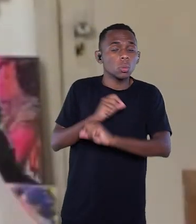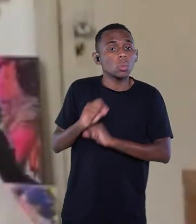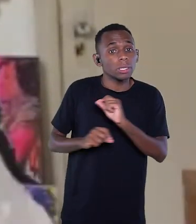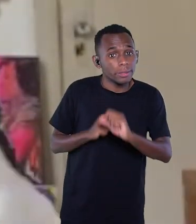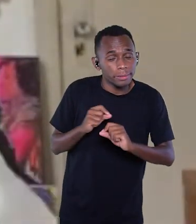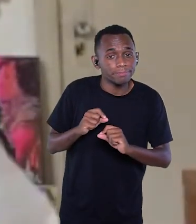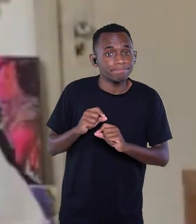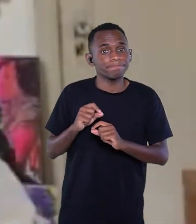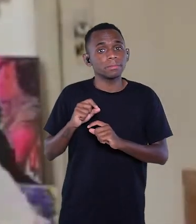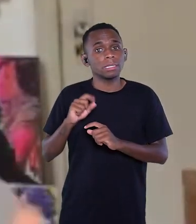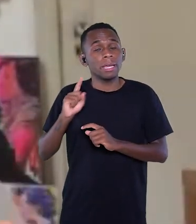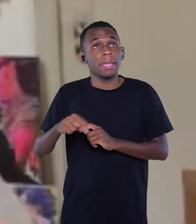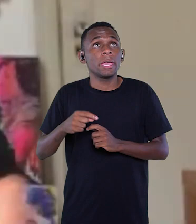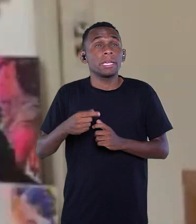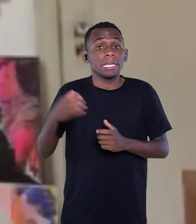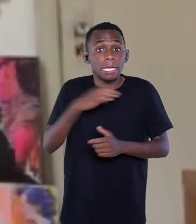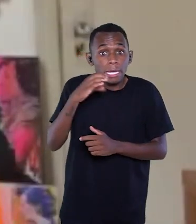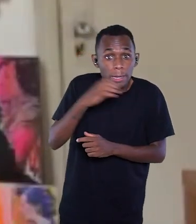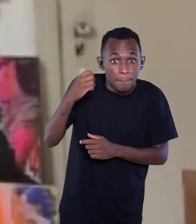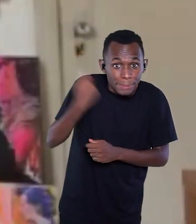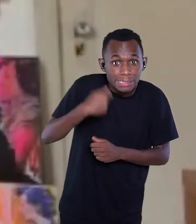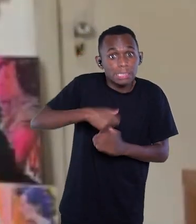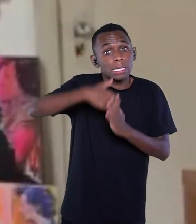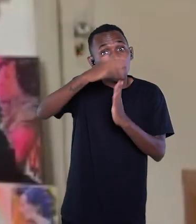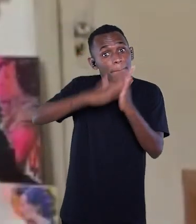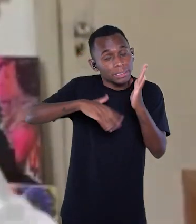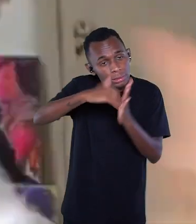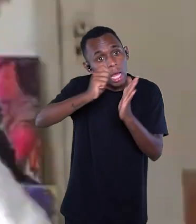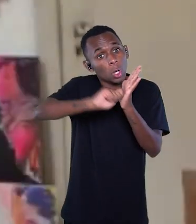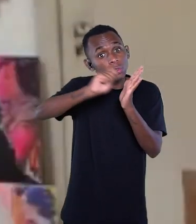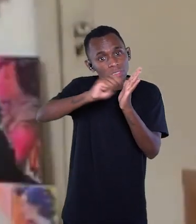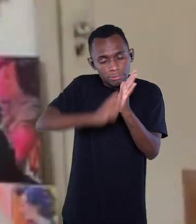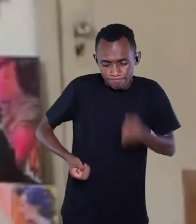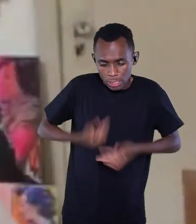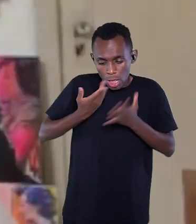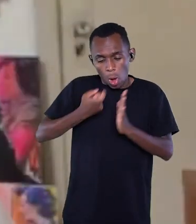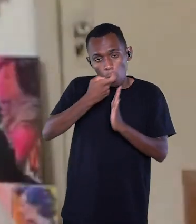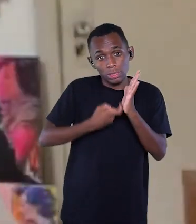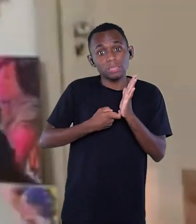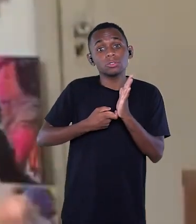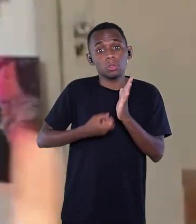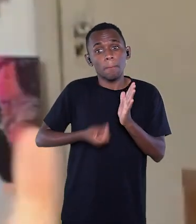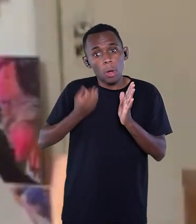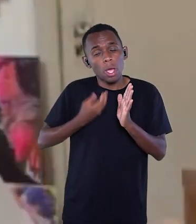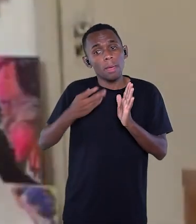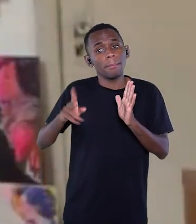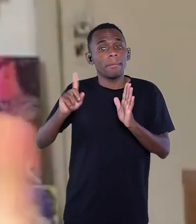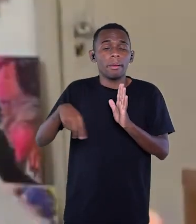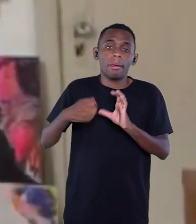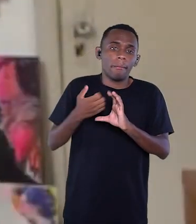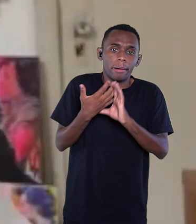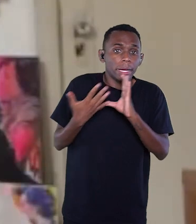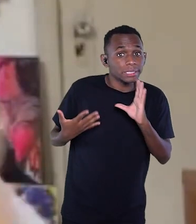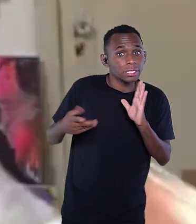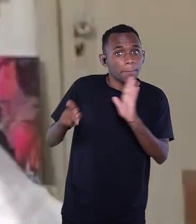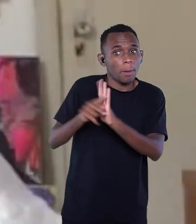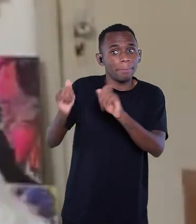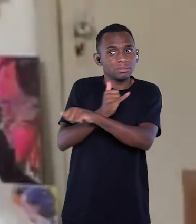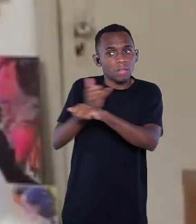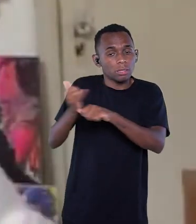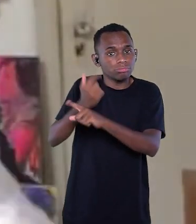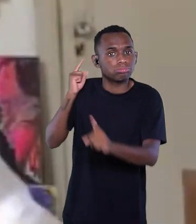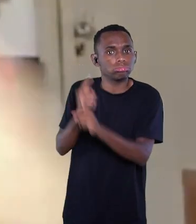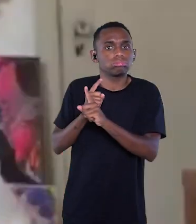é a urgência de pintar, de escrever, de fazer um poema? Só que é o jeito que ela... o meio